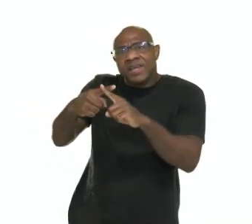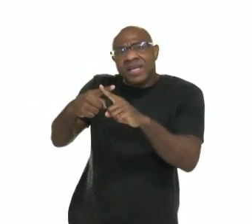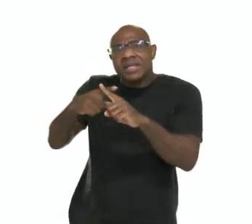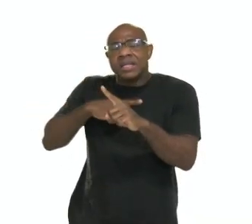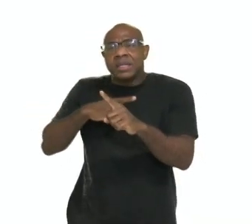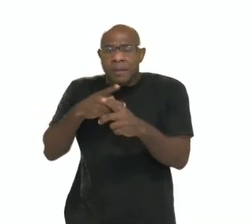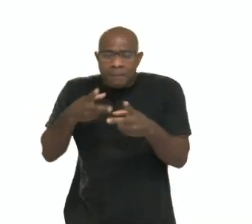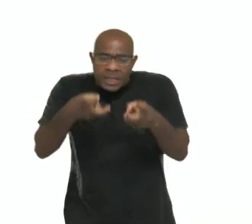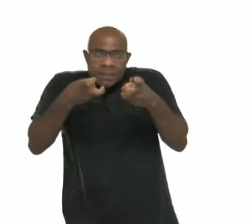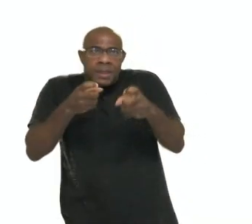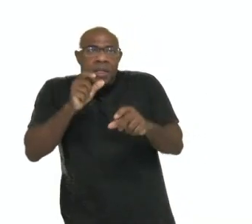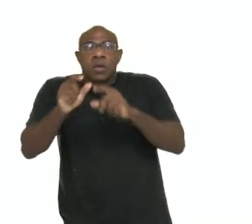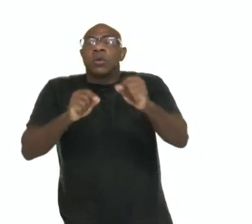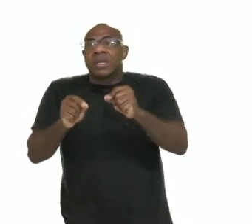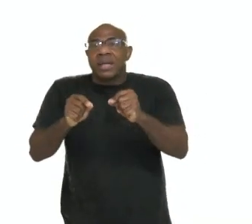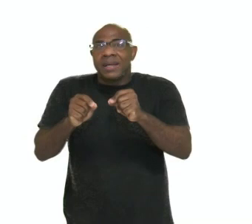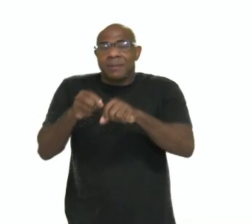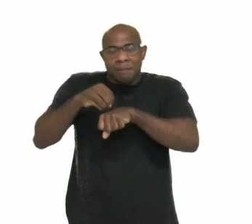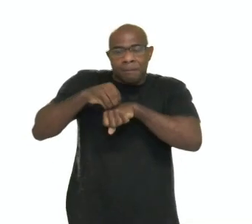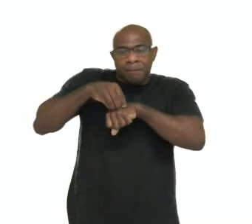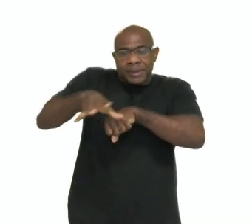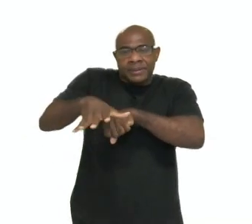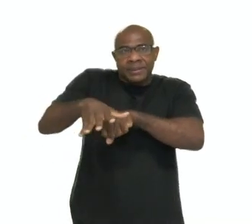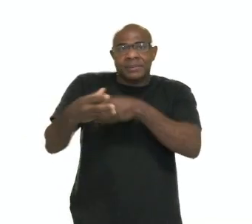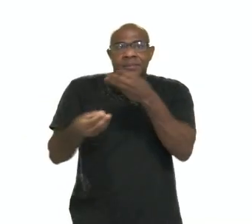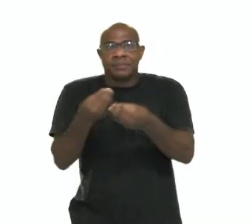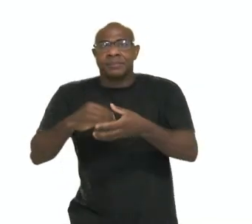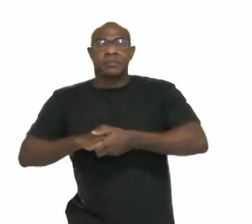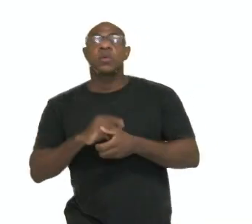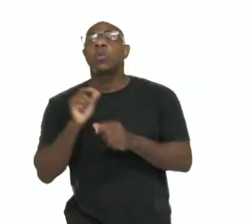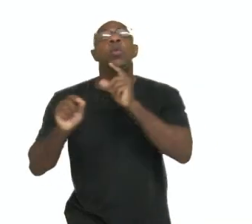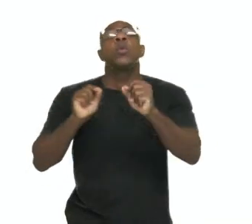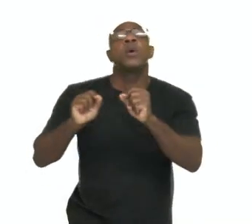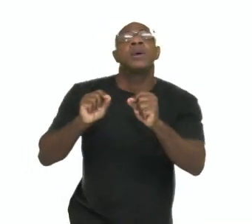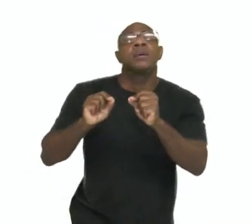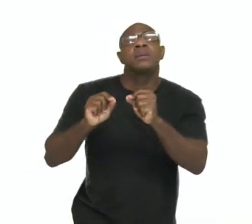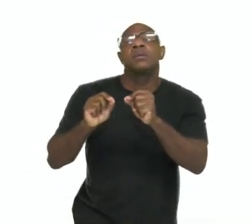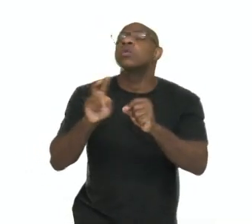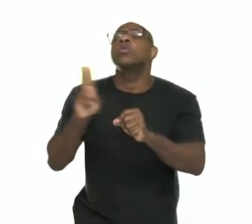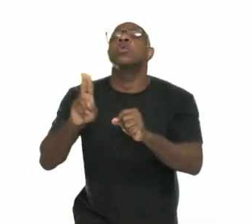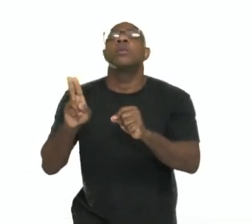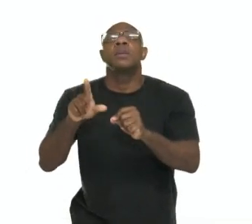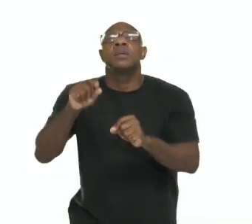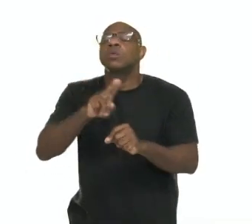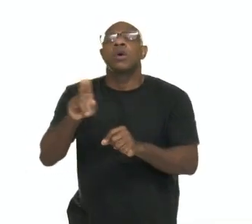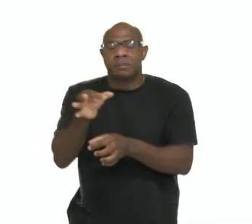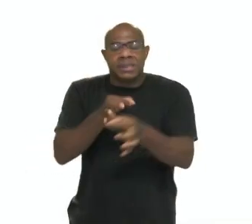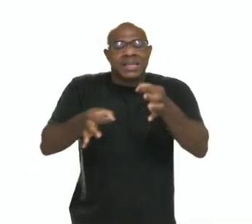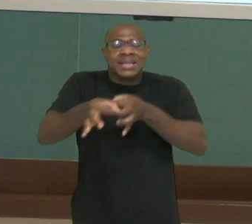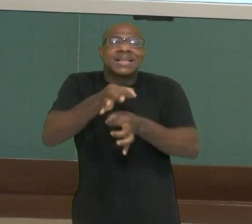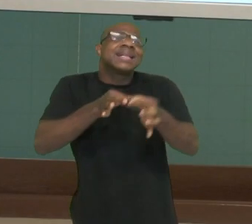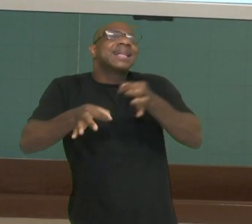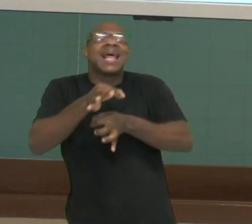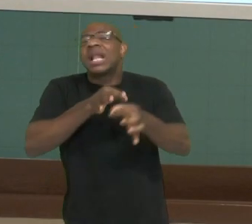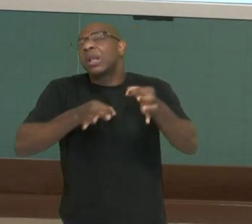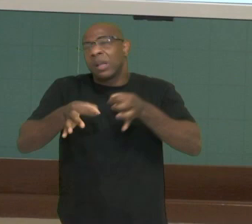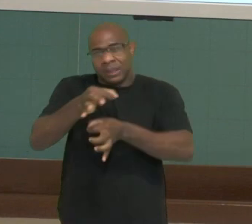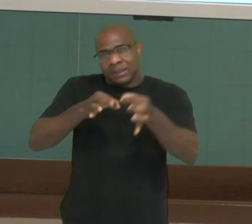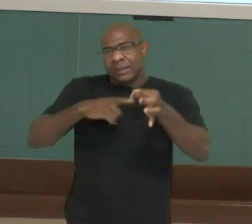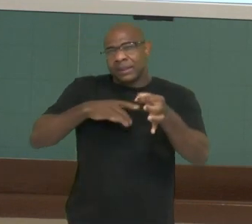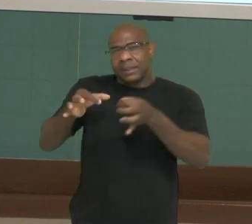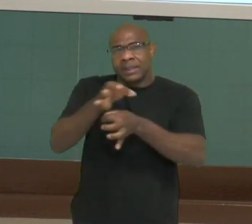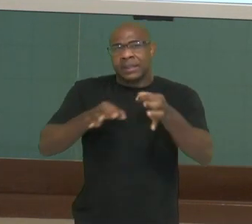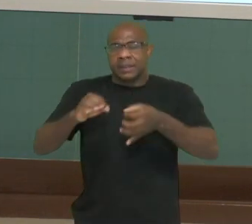de compartimentos. E ele chamou esses compartimentos de célula, que no latim